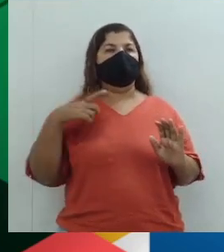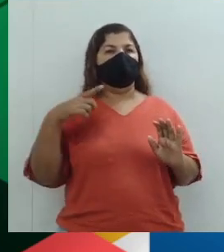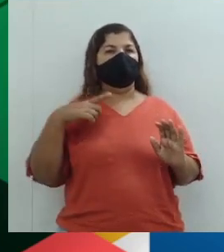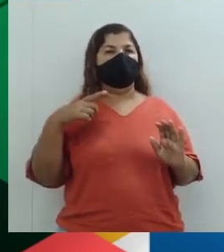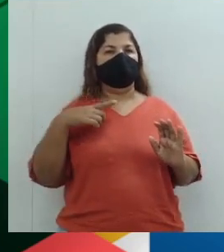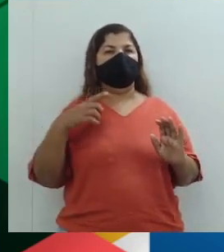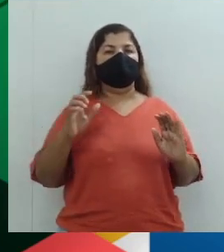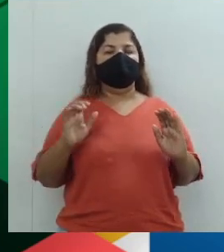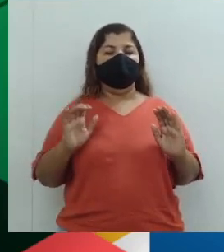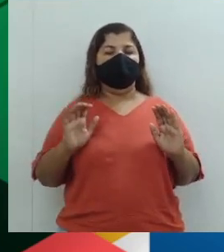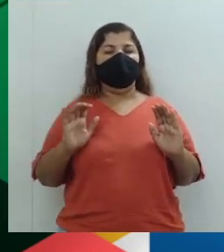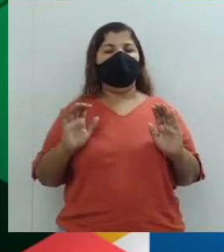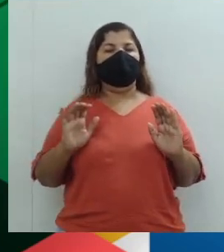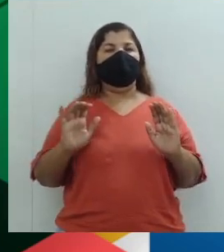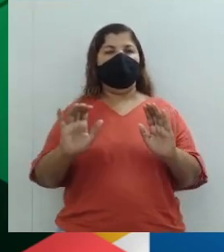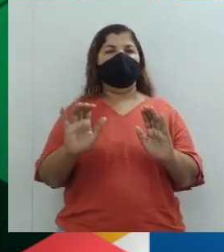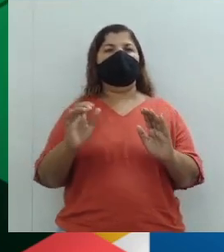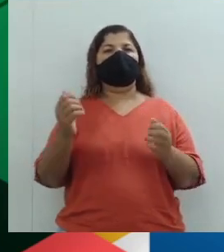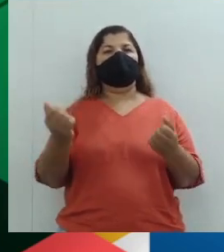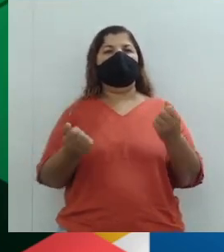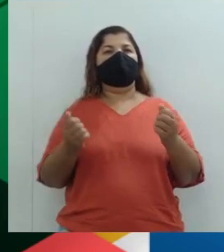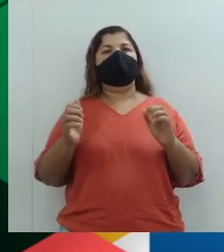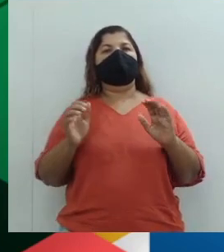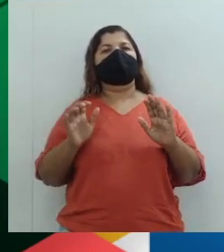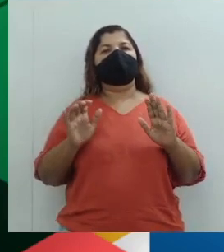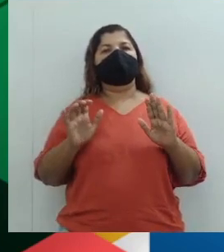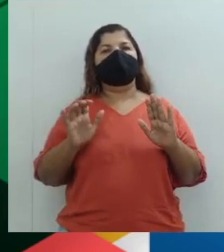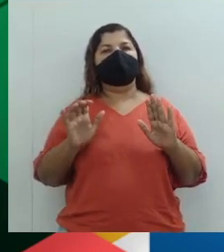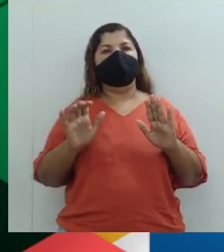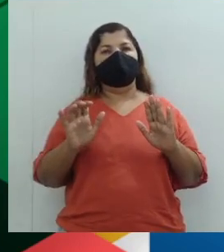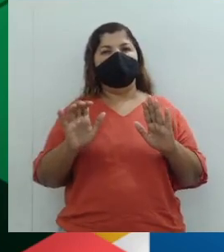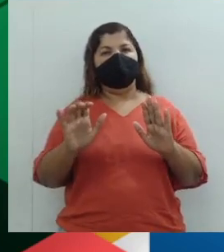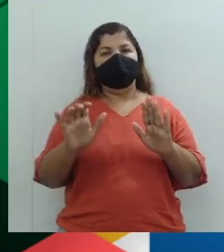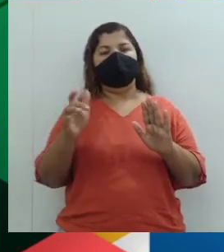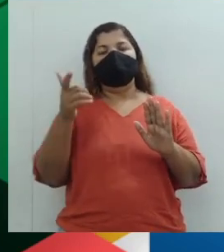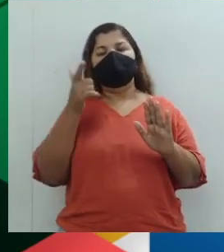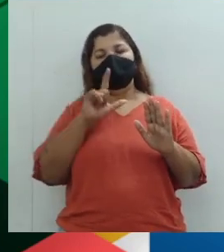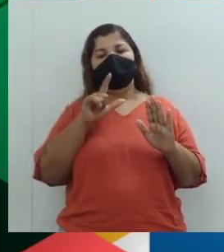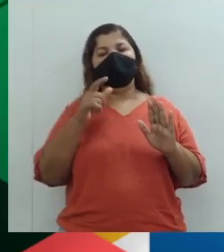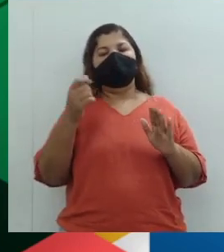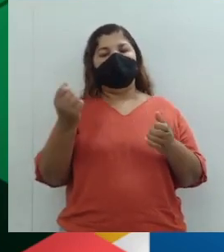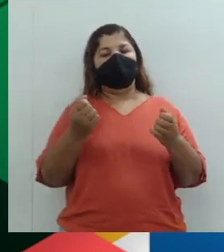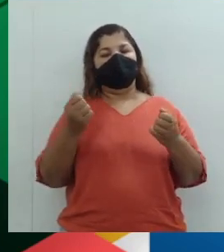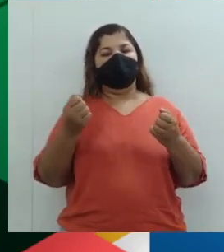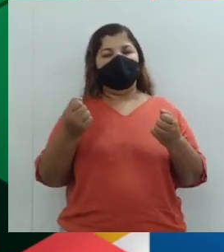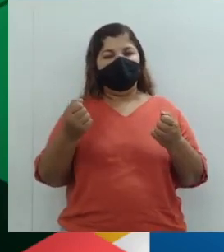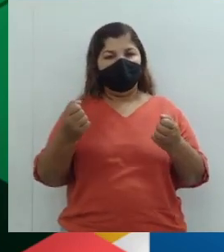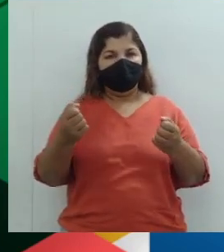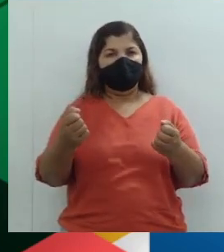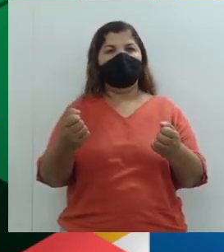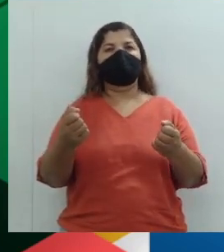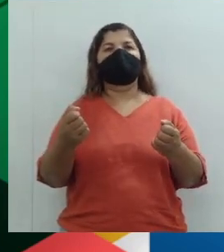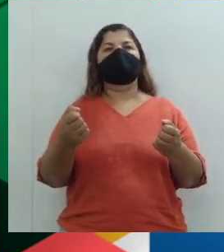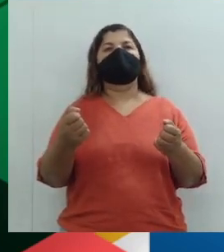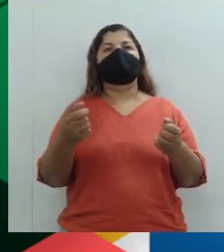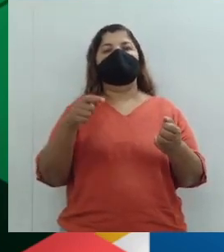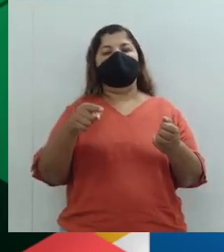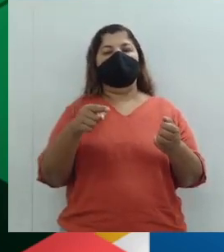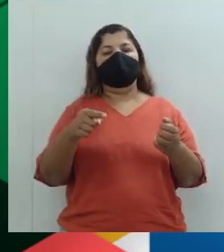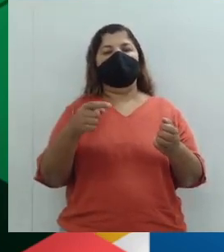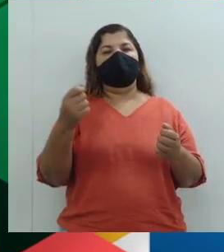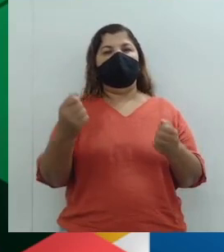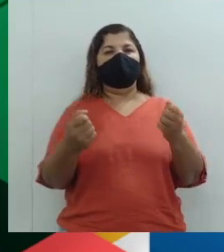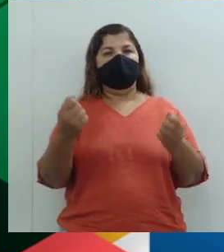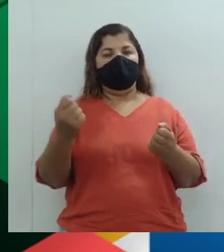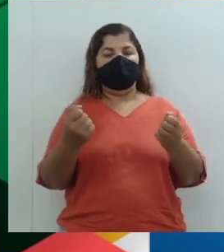uma força sobre ele, né? Ou seja, temos que colocar força para conseguir movimentar esse carro. A força de reação do carro está no